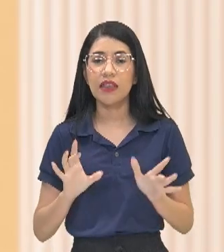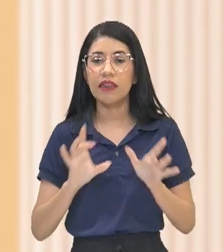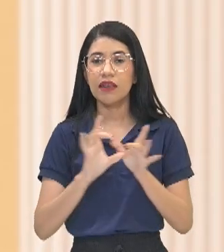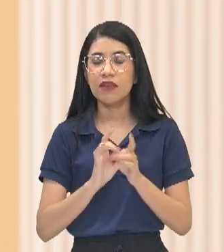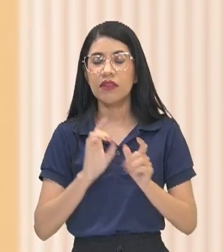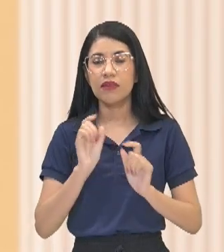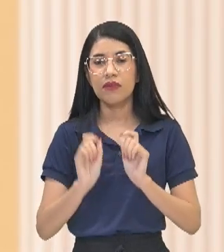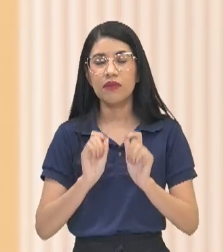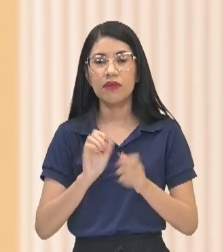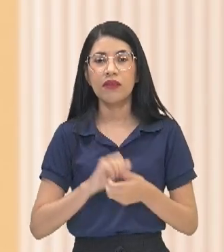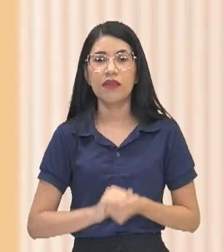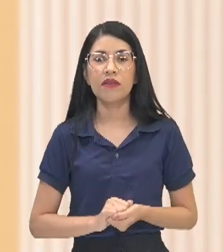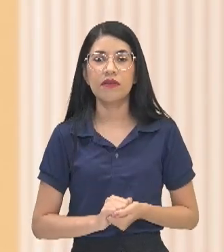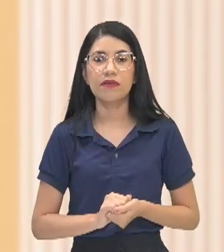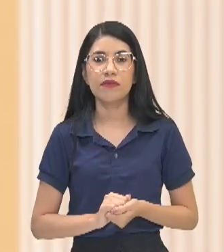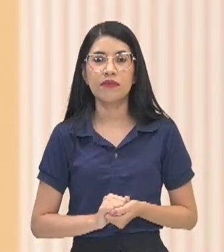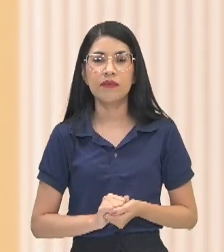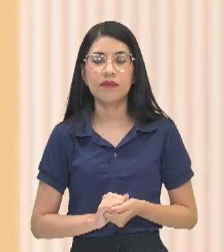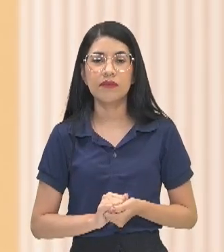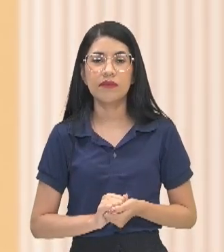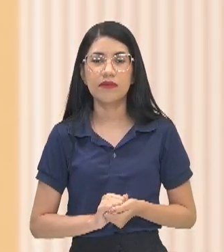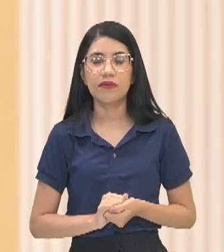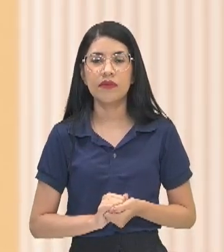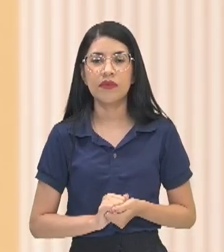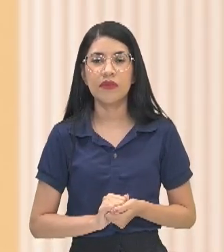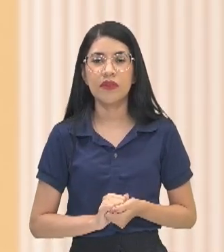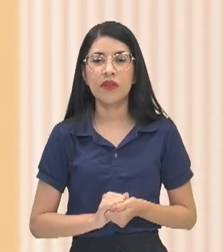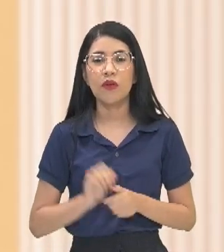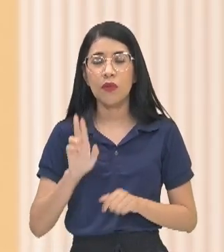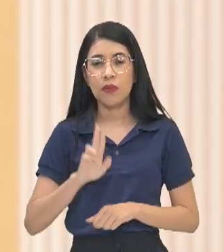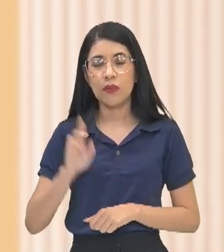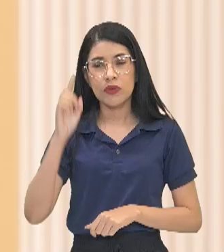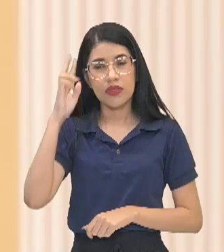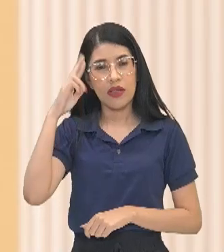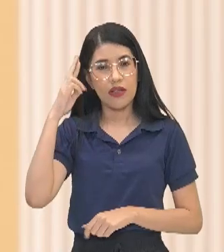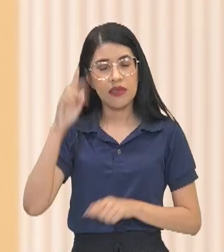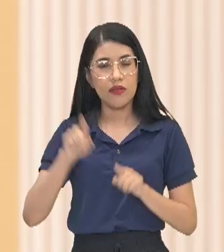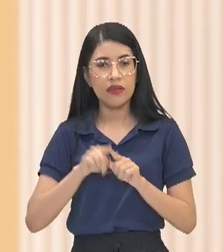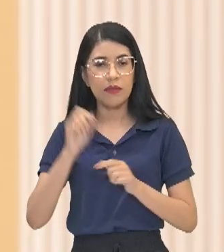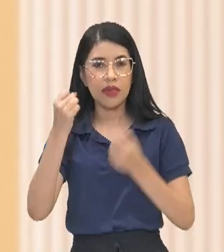então, com a instrumentalização da razão e a